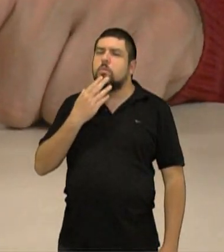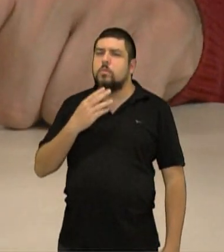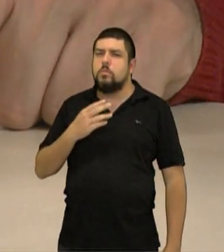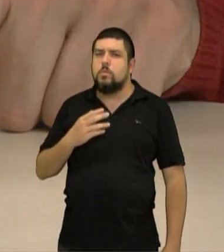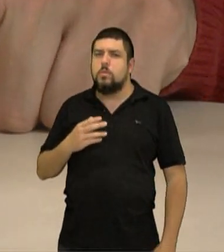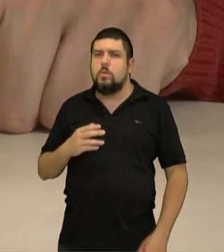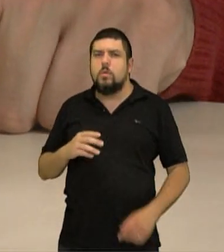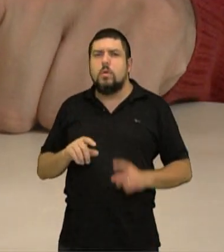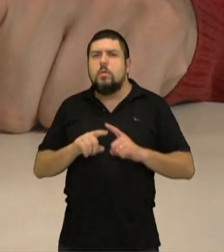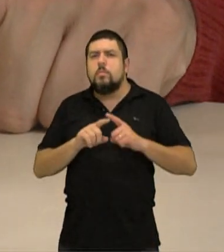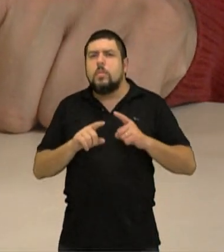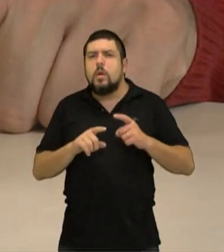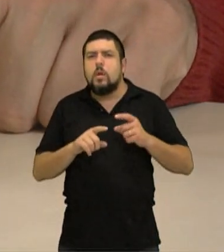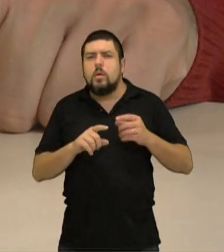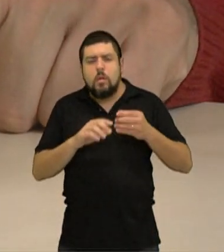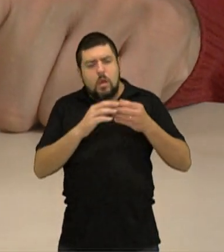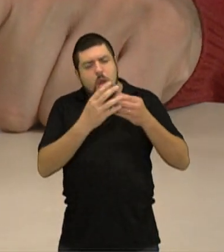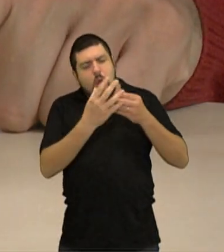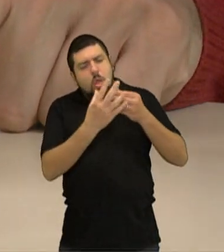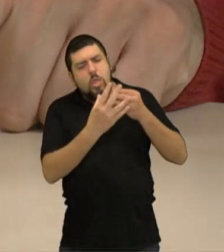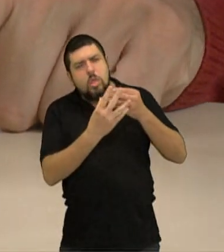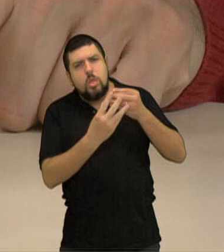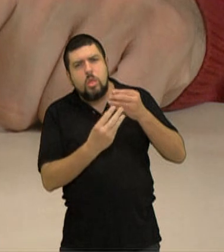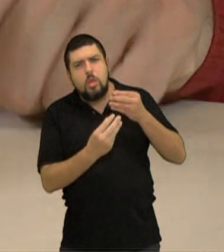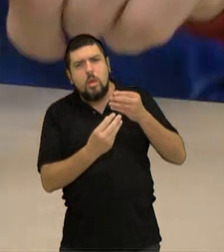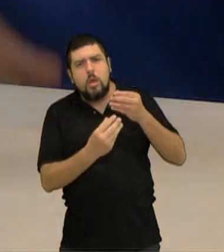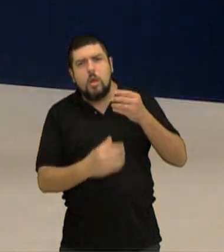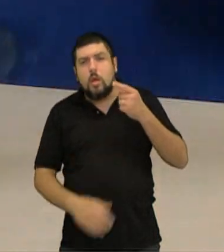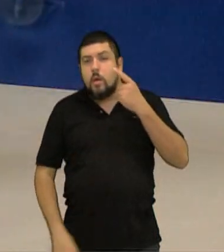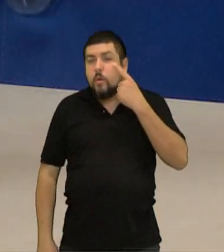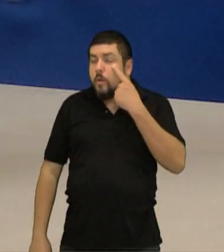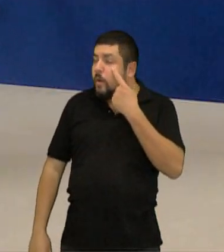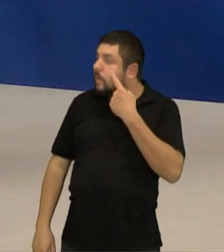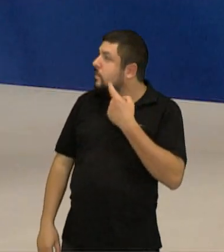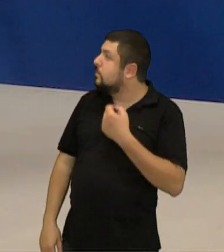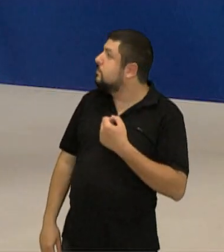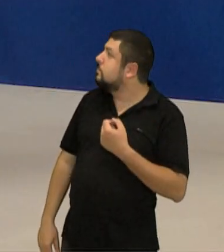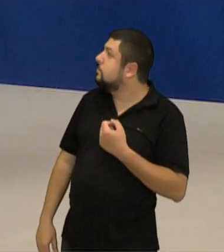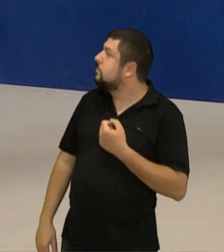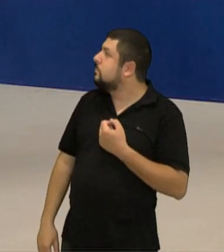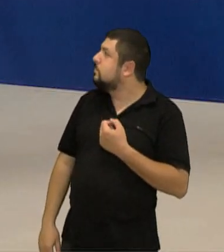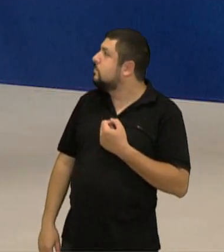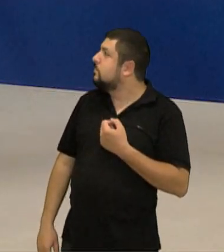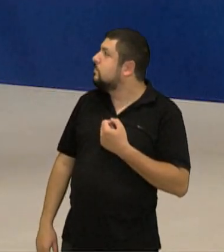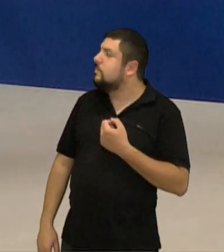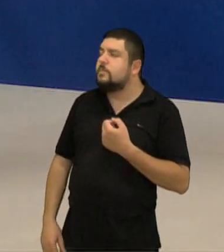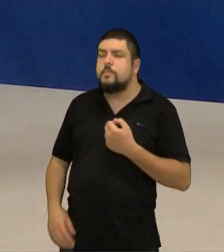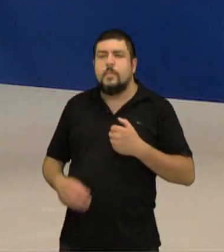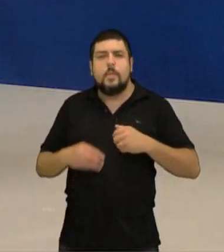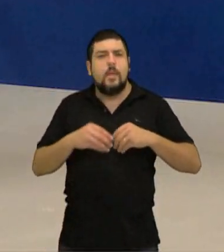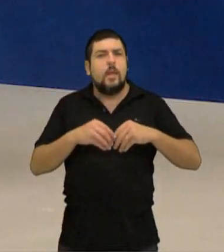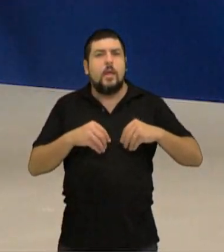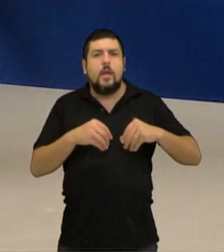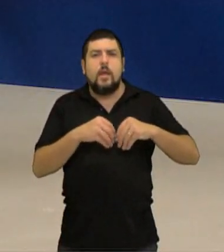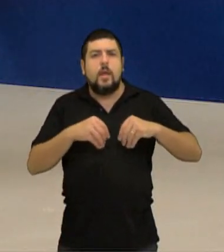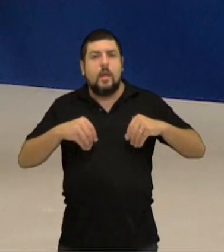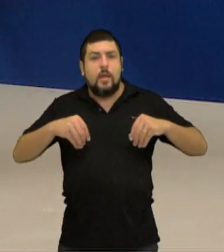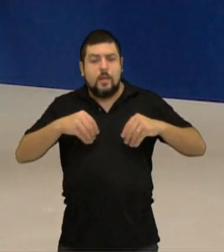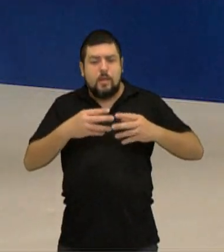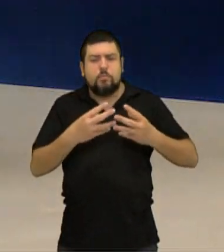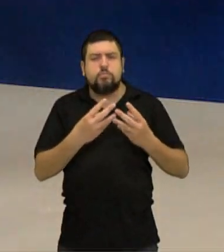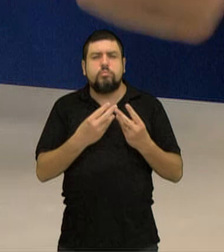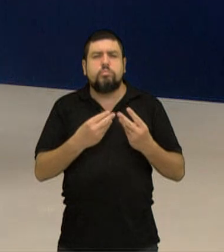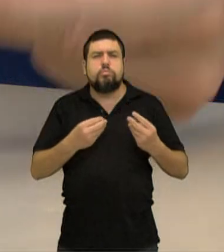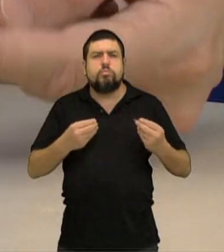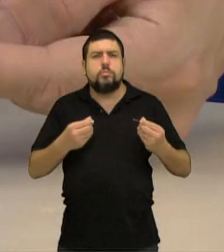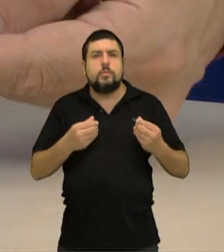para olhar aqui, tem um depósito. A areia não foi totalmente dissolvida pela água.